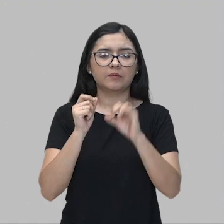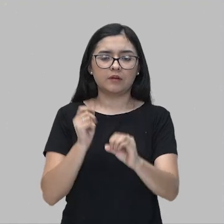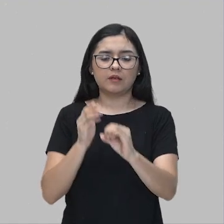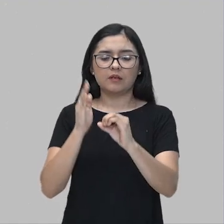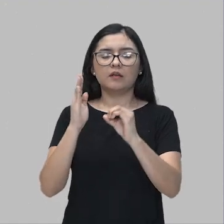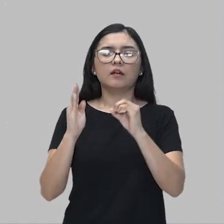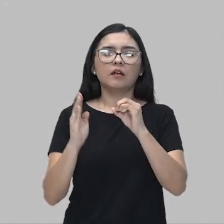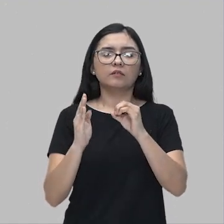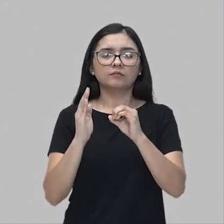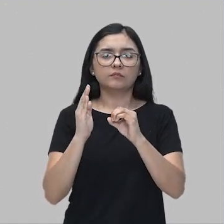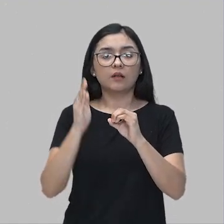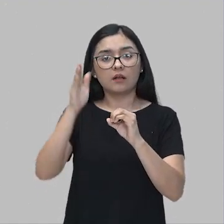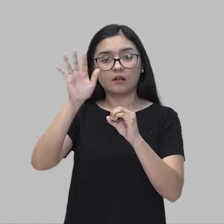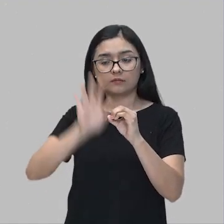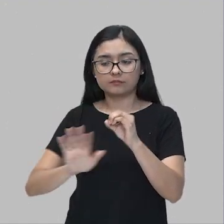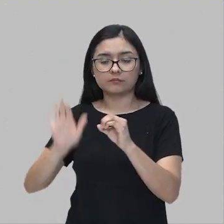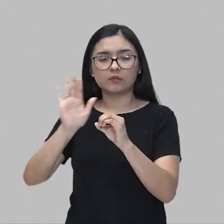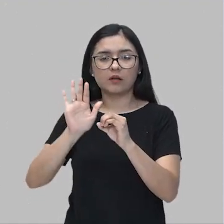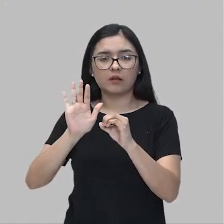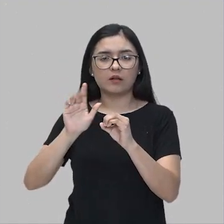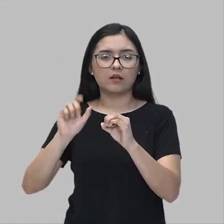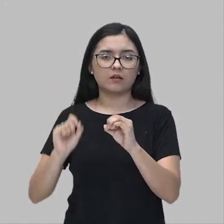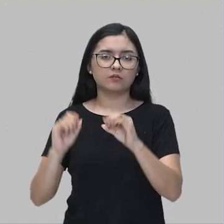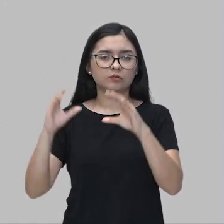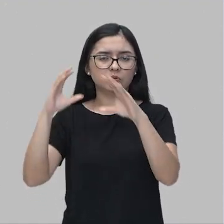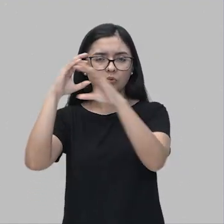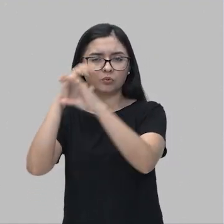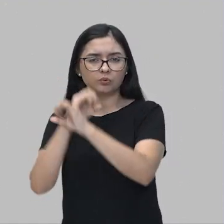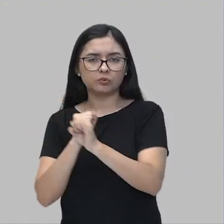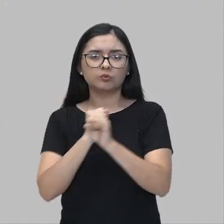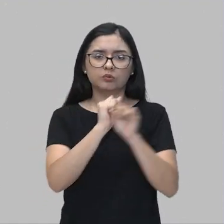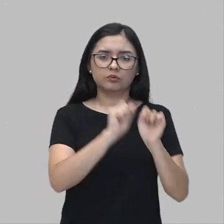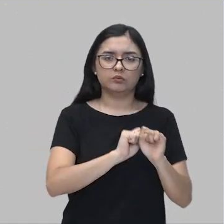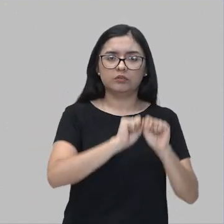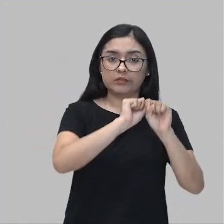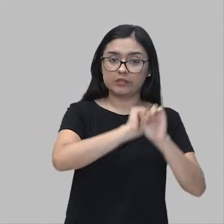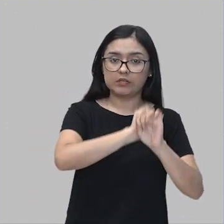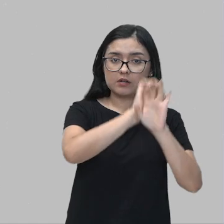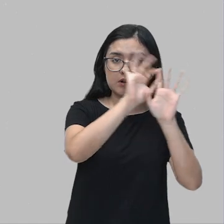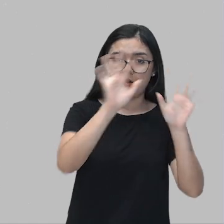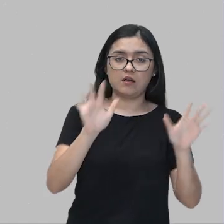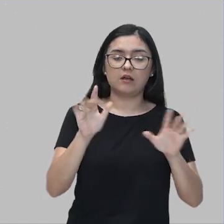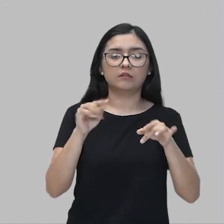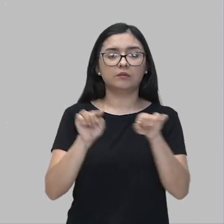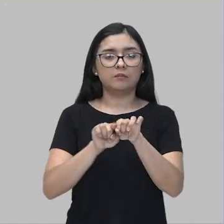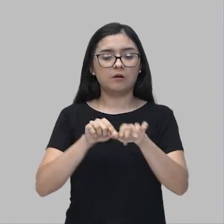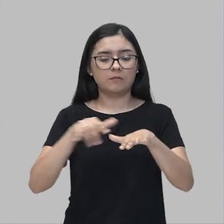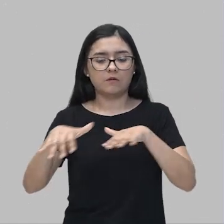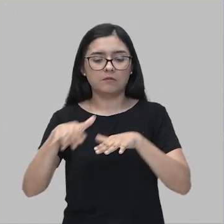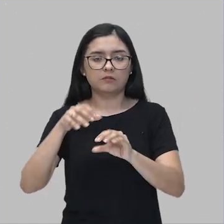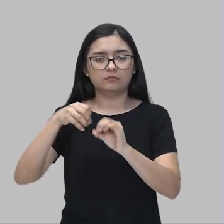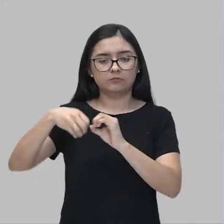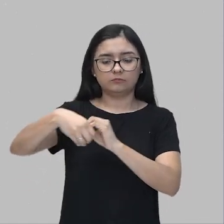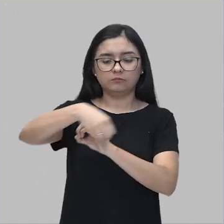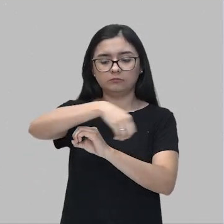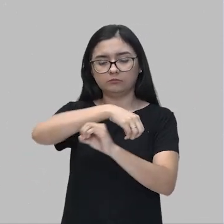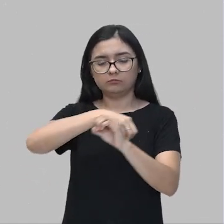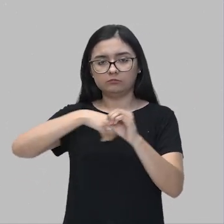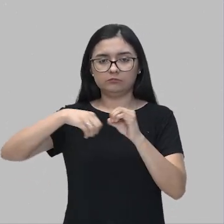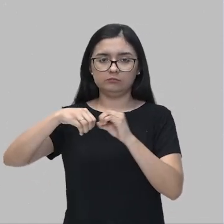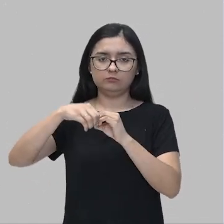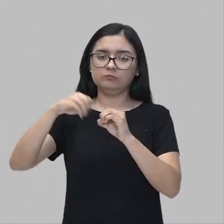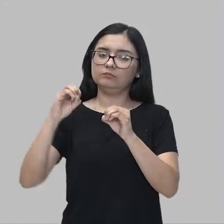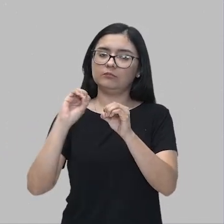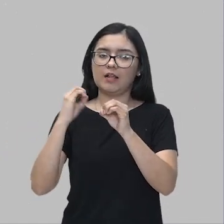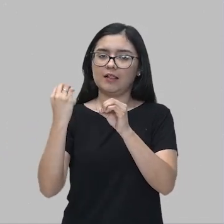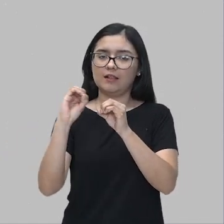Sol, assim como também fazendo o movimento em torno do Sol. Então, os movimentos de rotação